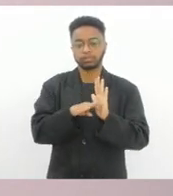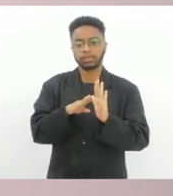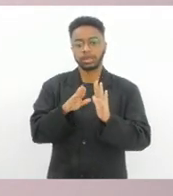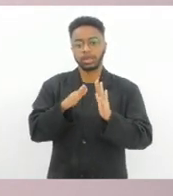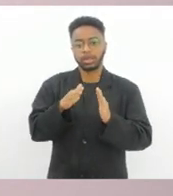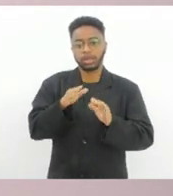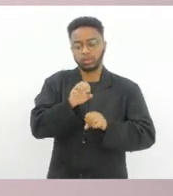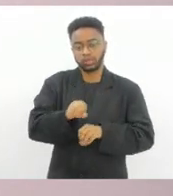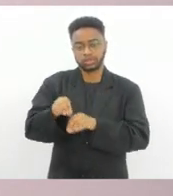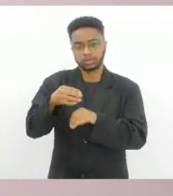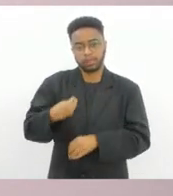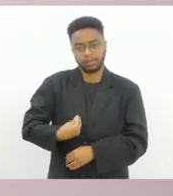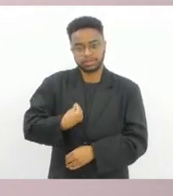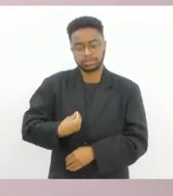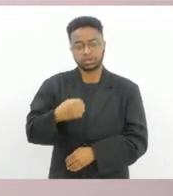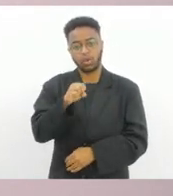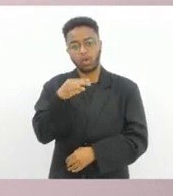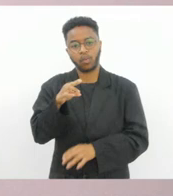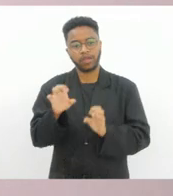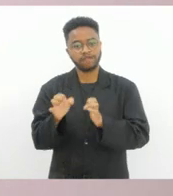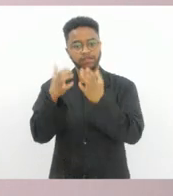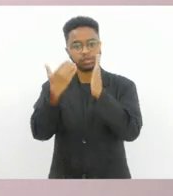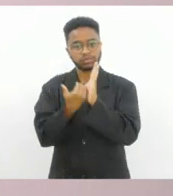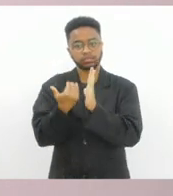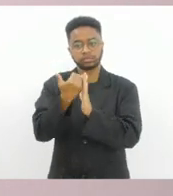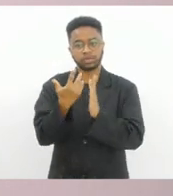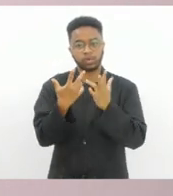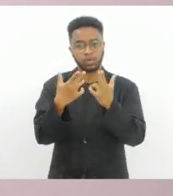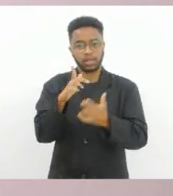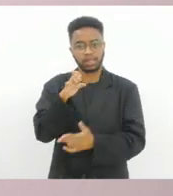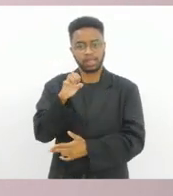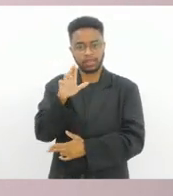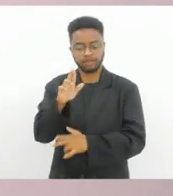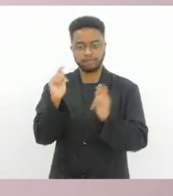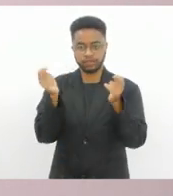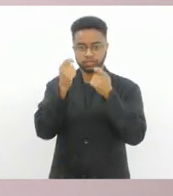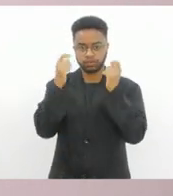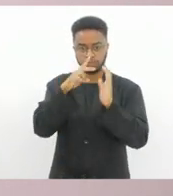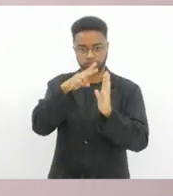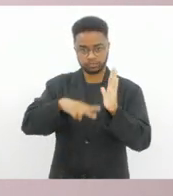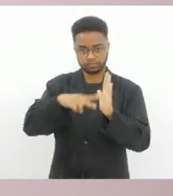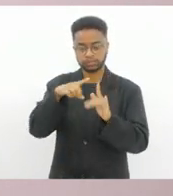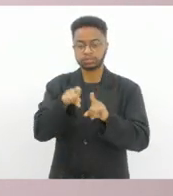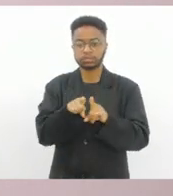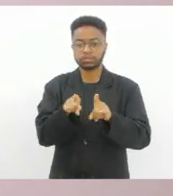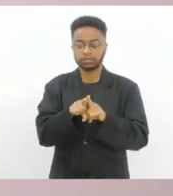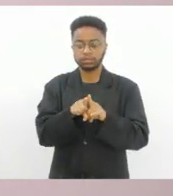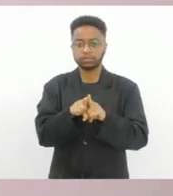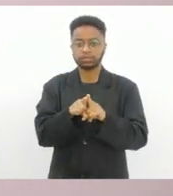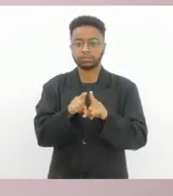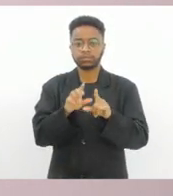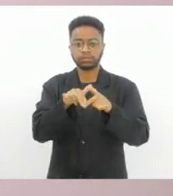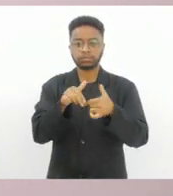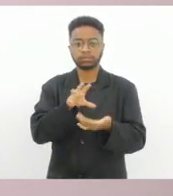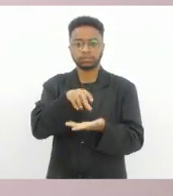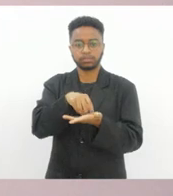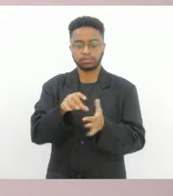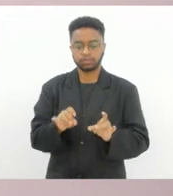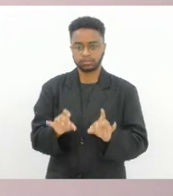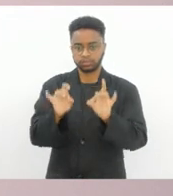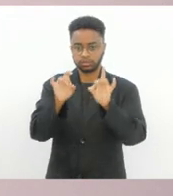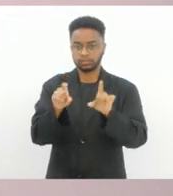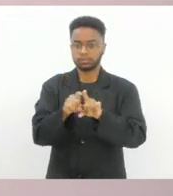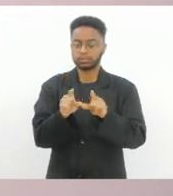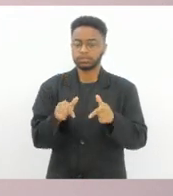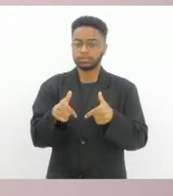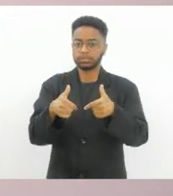Presente, seja em eventos de grande porte, como o LER, Festival do Leitor, seja por meio dos nossos centros especializados que